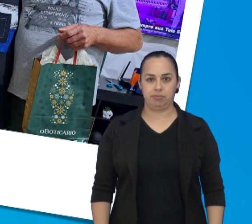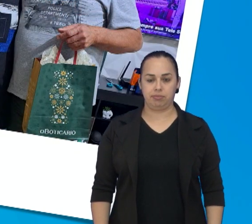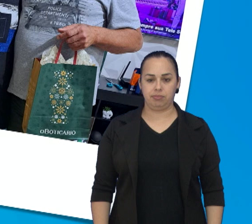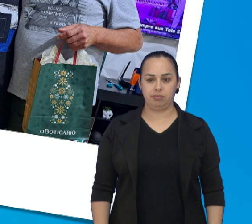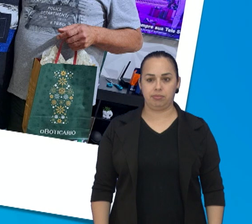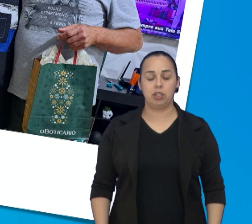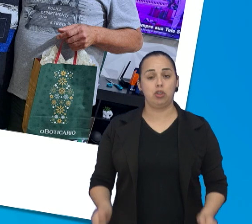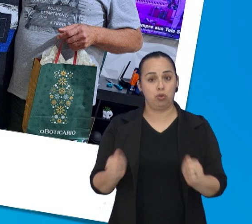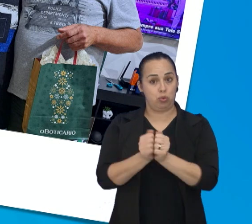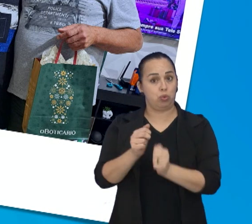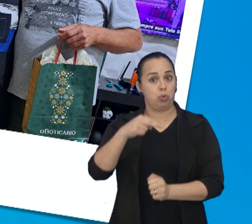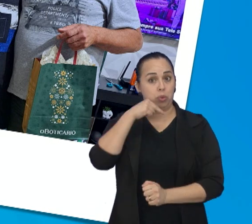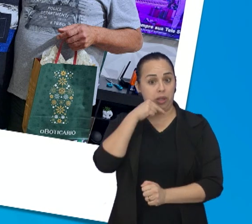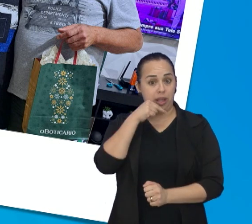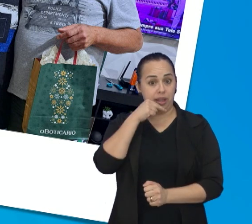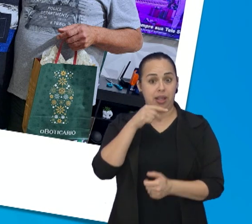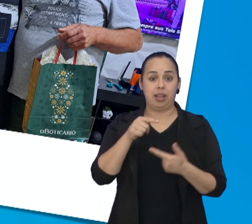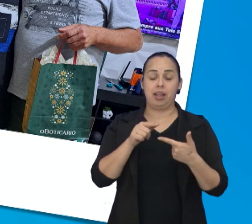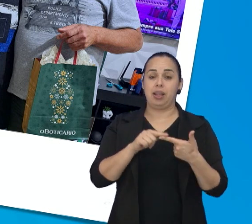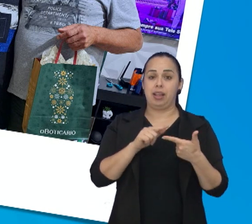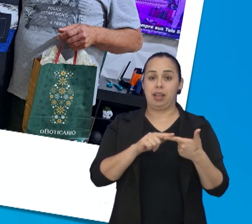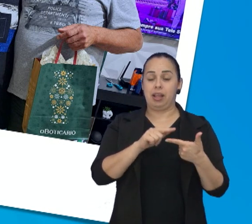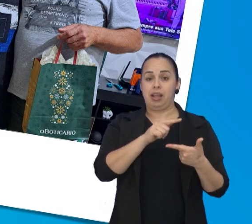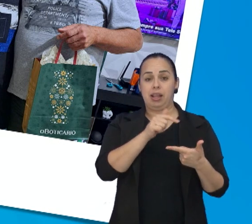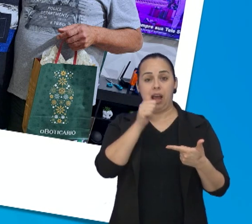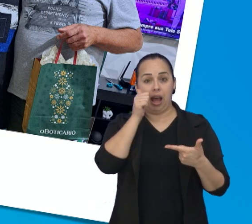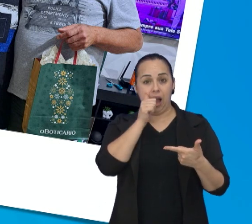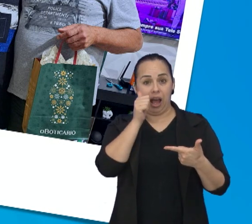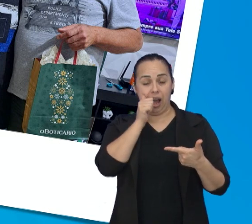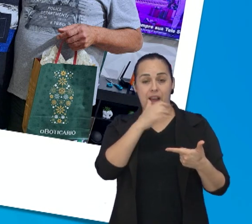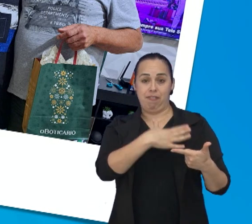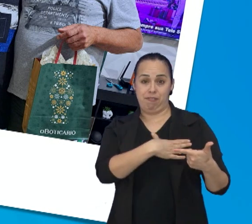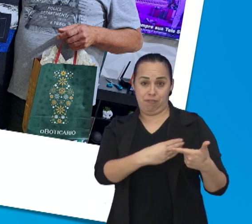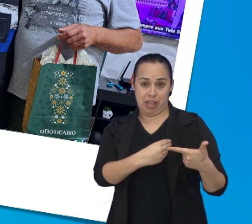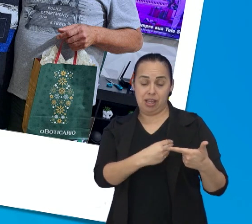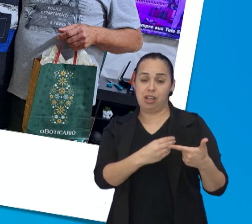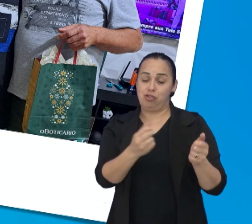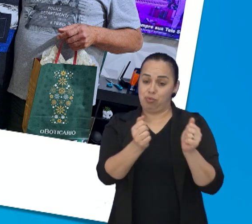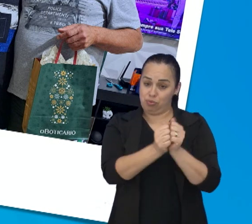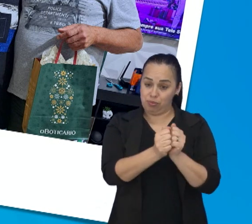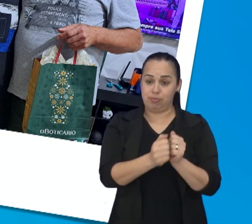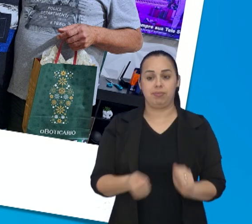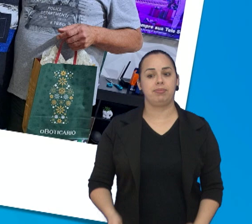Aí o neto, a Andriele, filha.